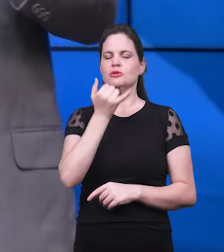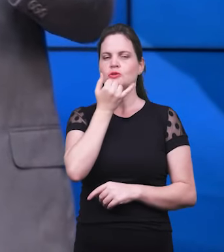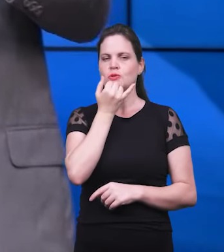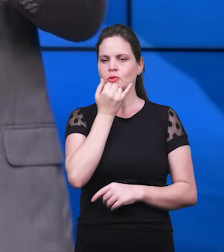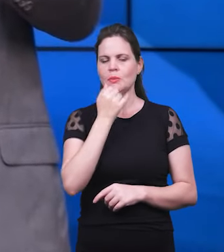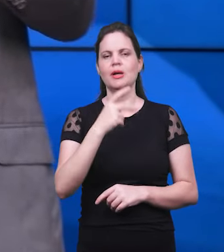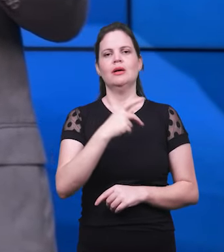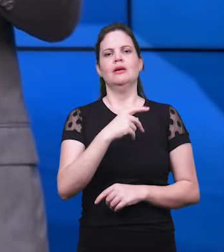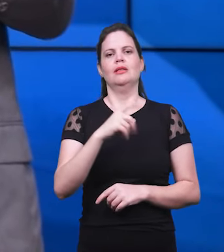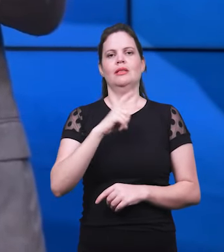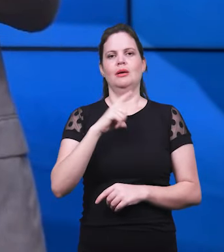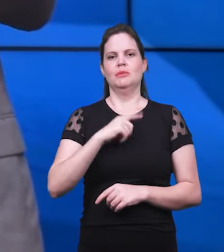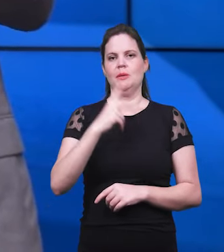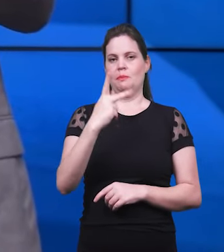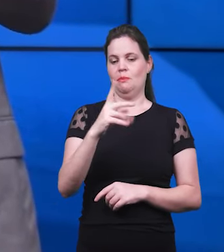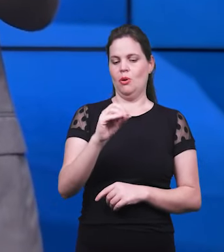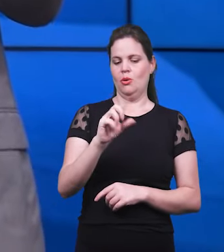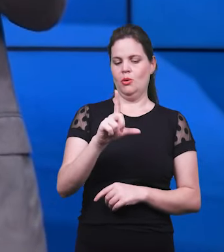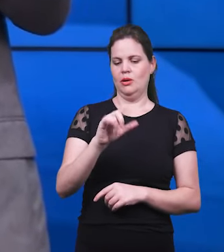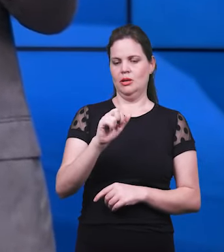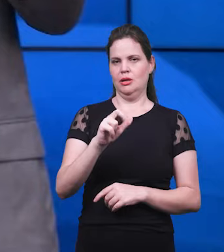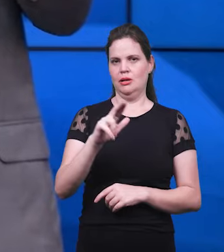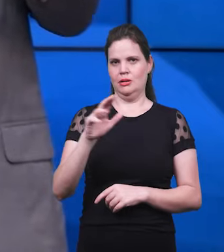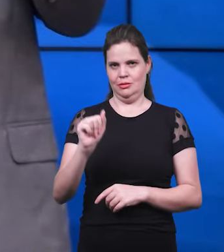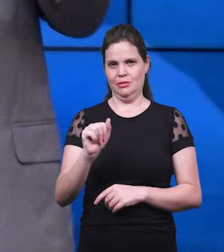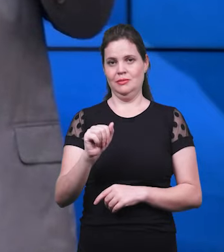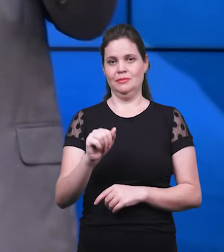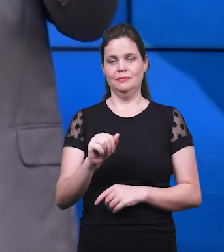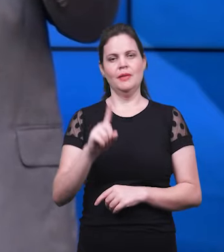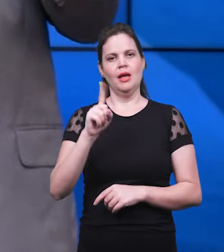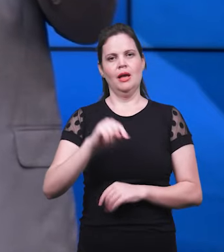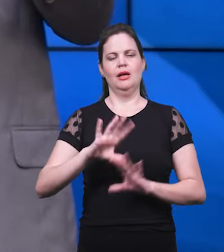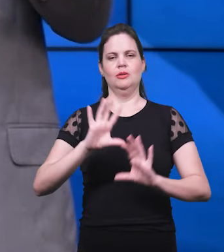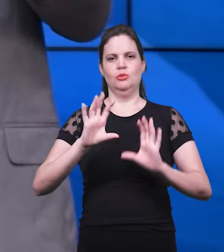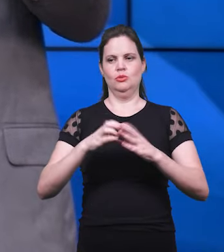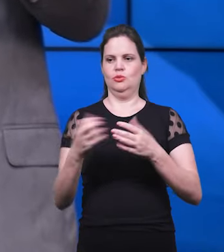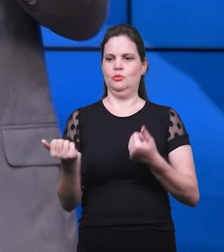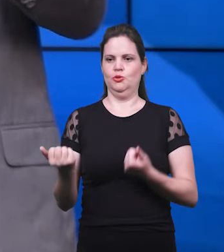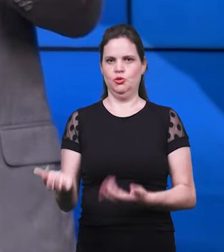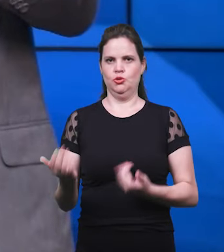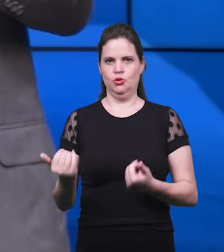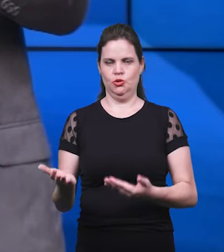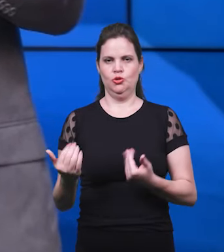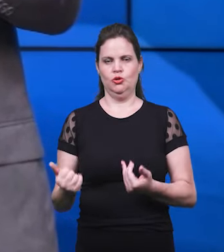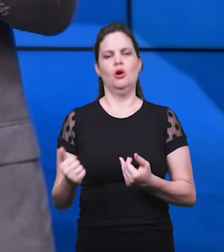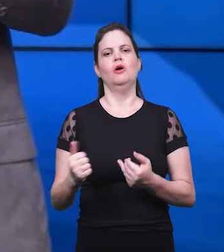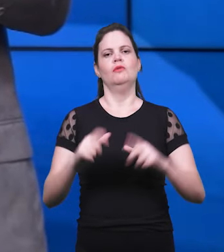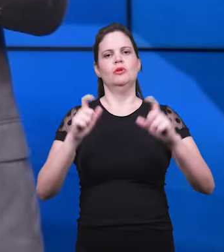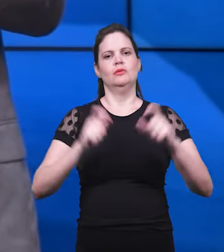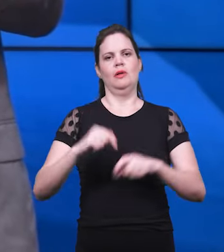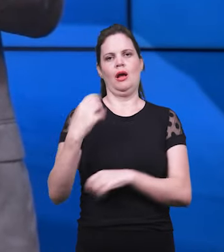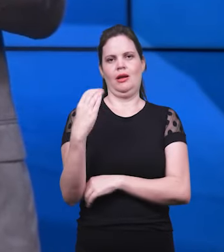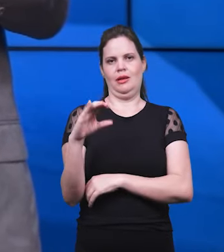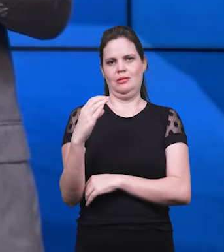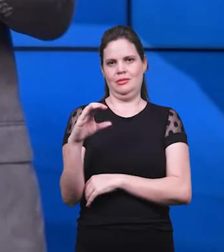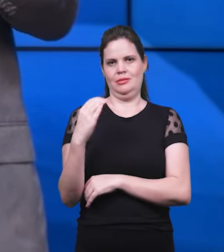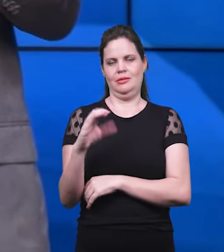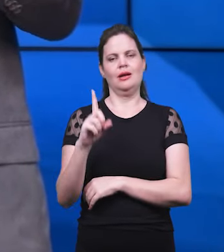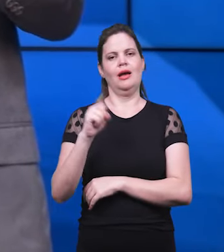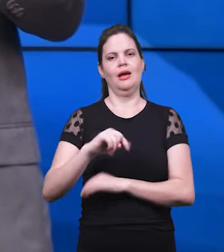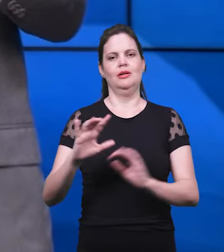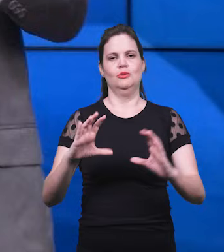nós temos a Poliana. A Poliana, ela é do grupo de jovens da nossa igreja em Cariacica. Ela é do